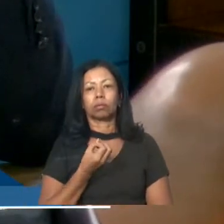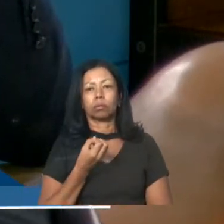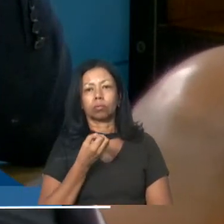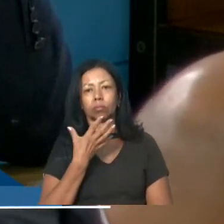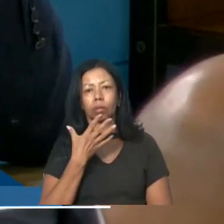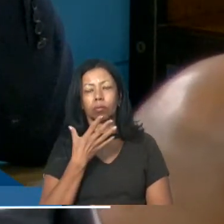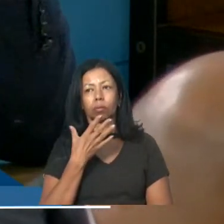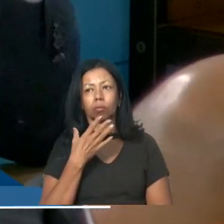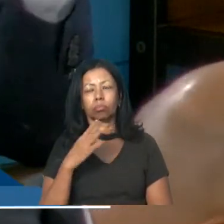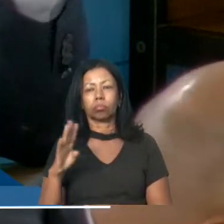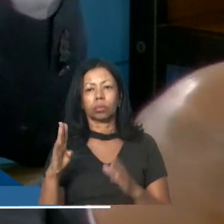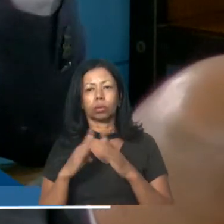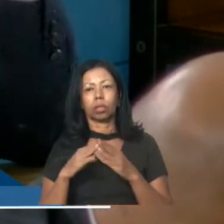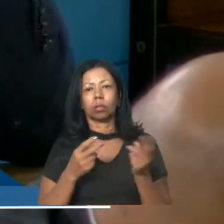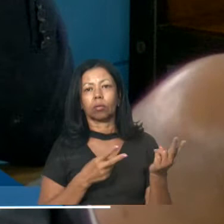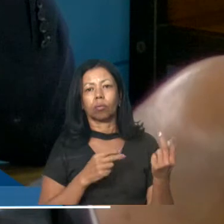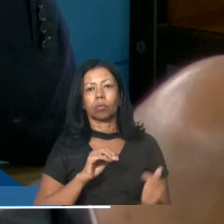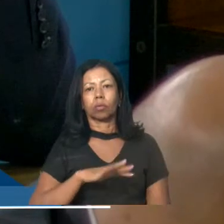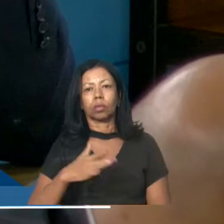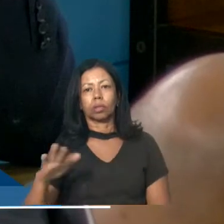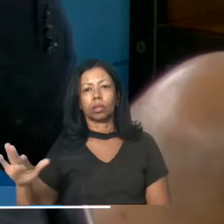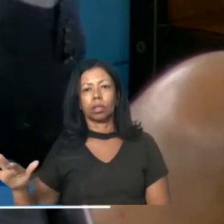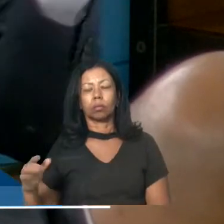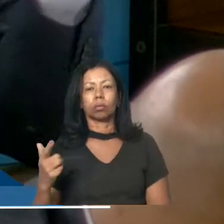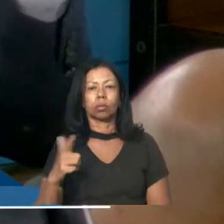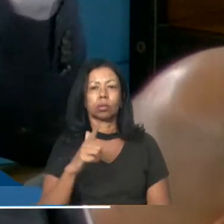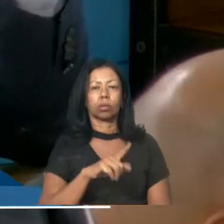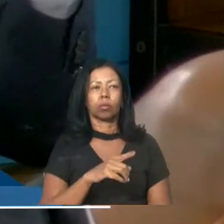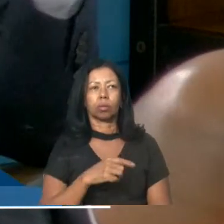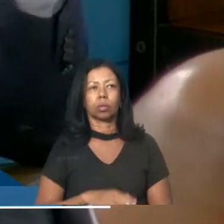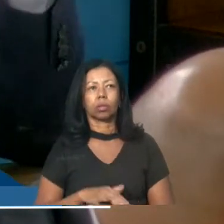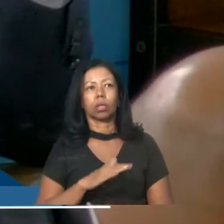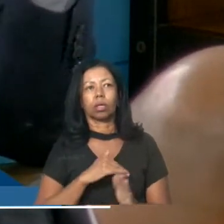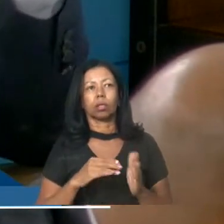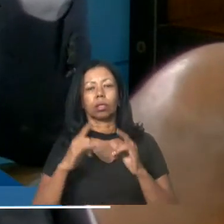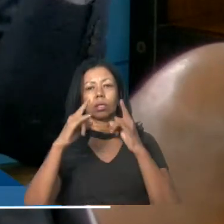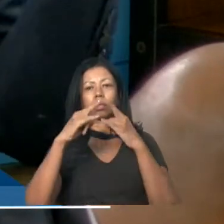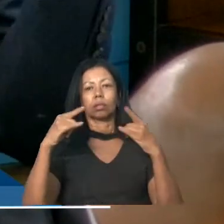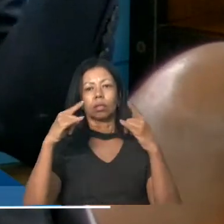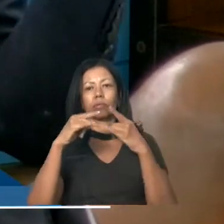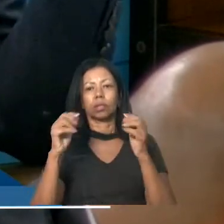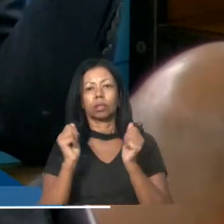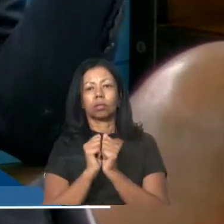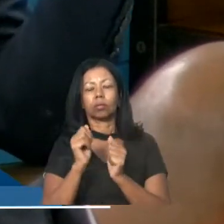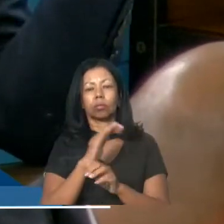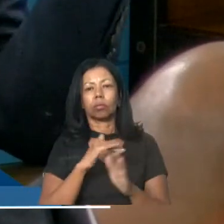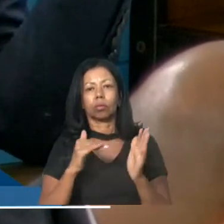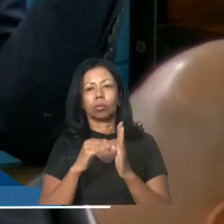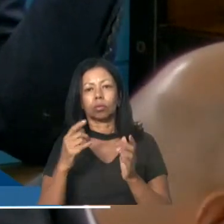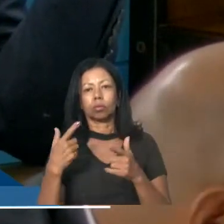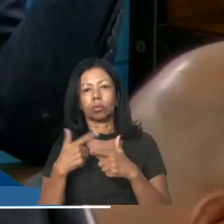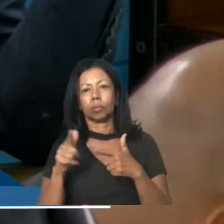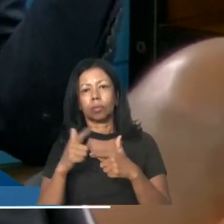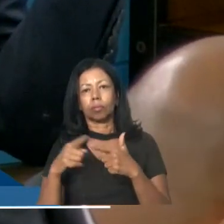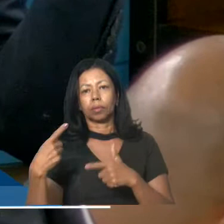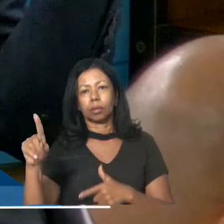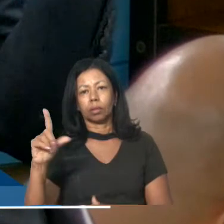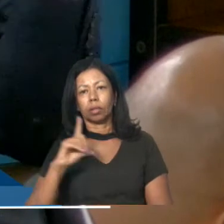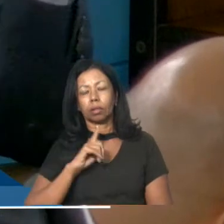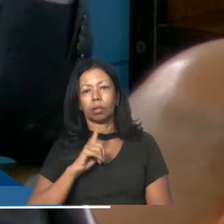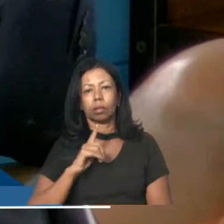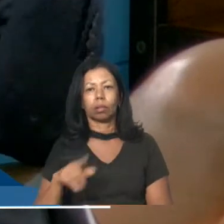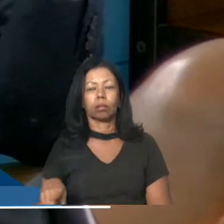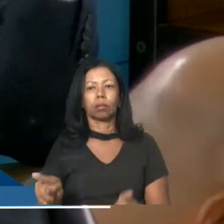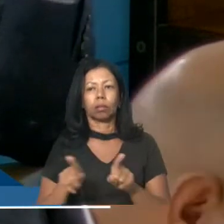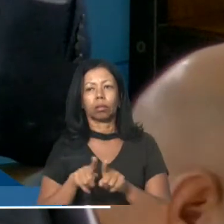imobiliário, como Santos... E outras, até São Vicente, com todos os problemas que lá existem também,